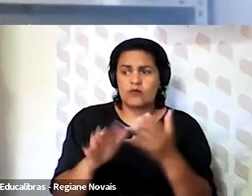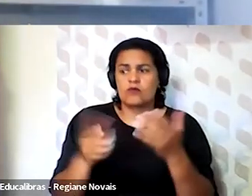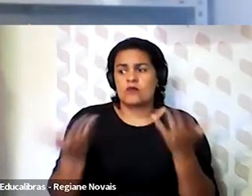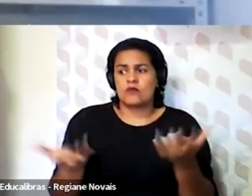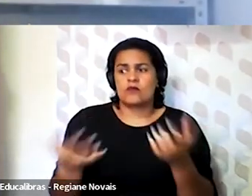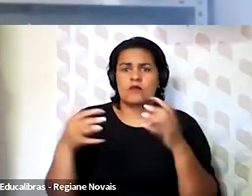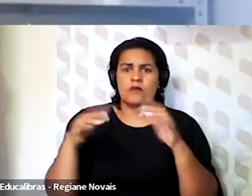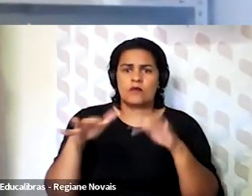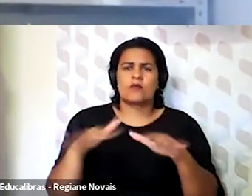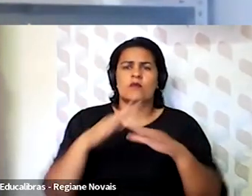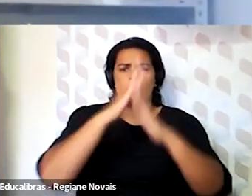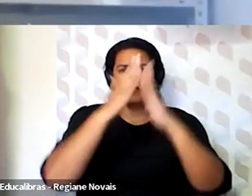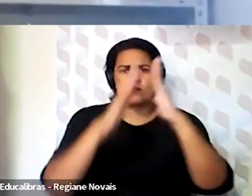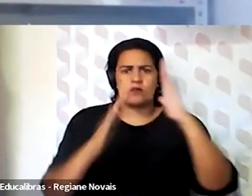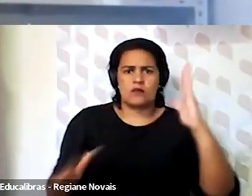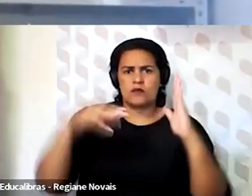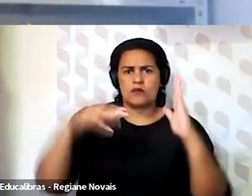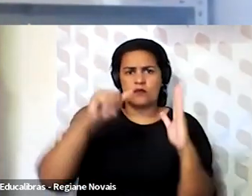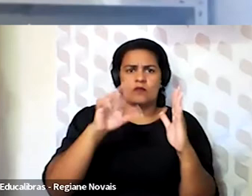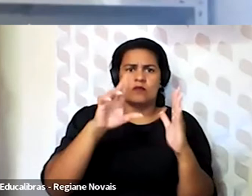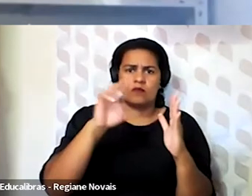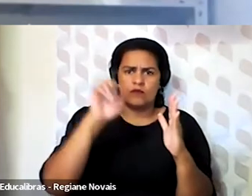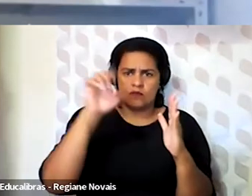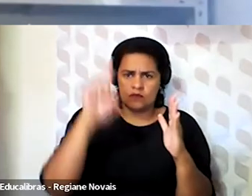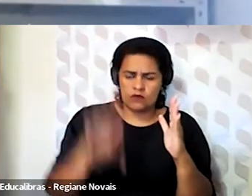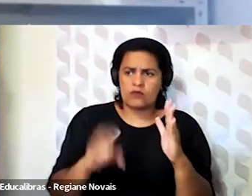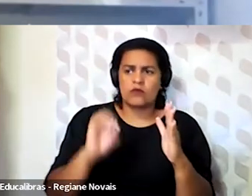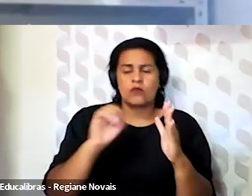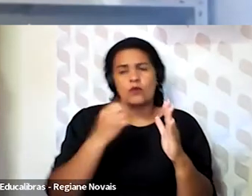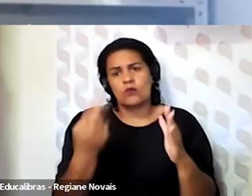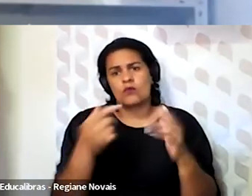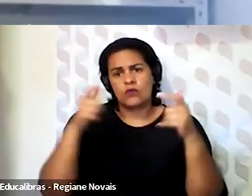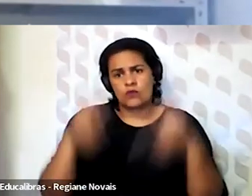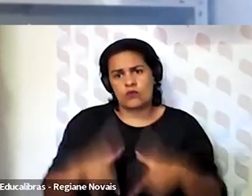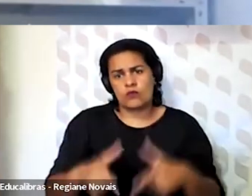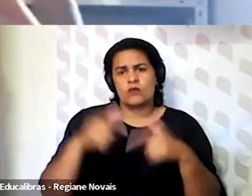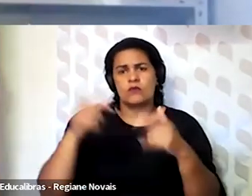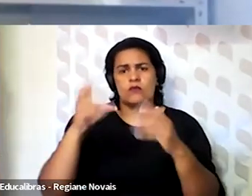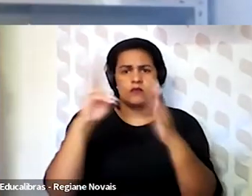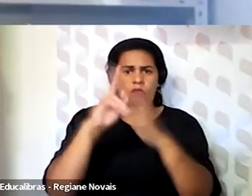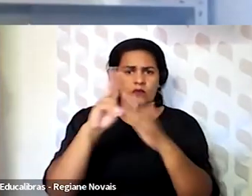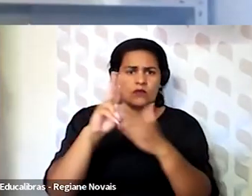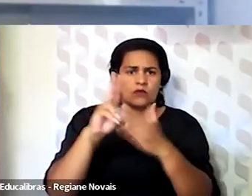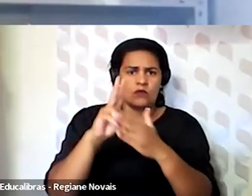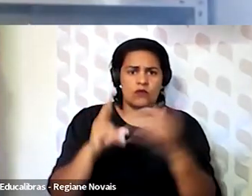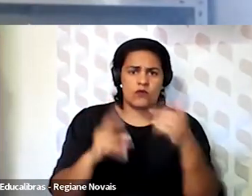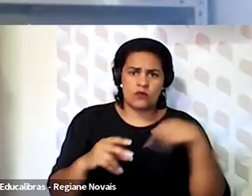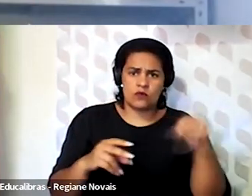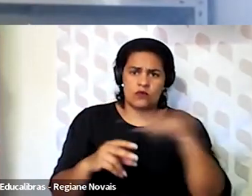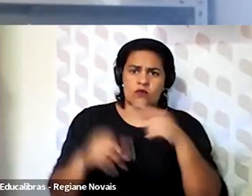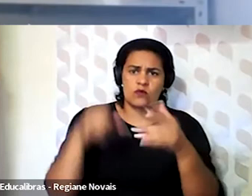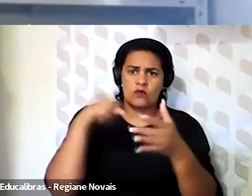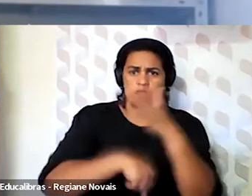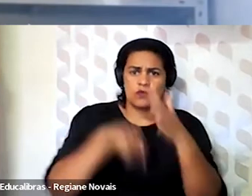como os territórios indígenas, nós atuamos contra uma violência que vem do